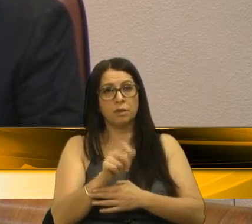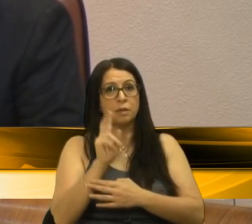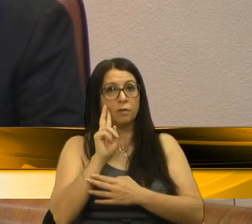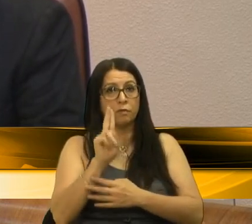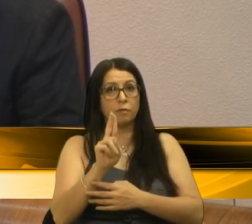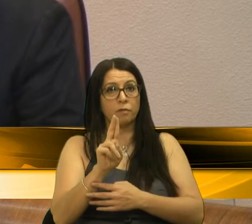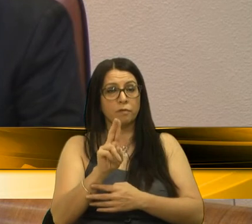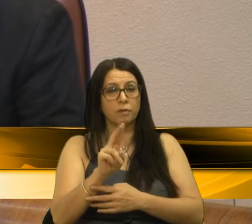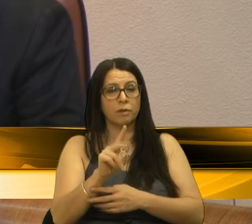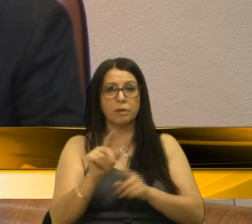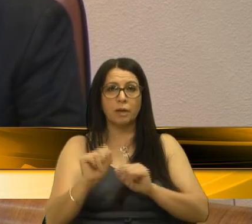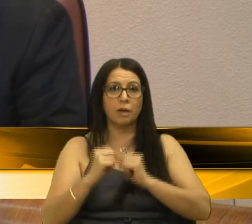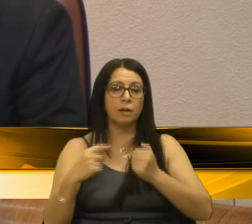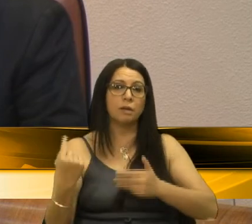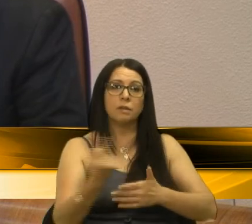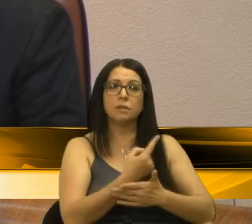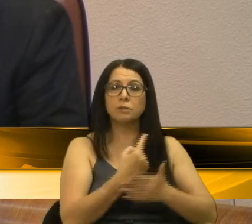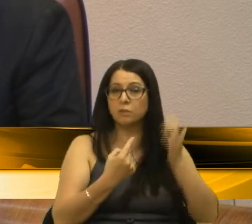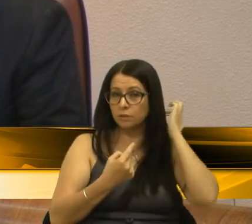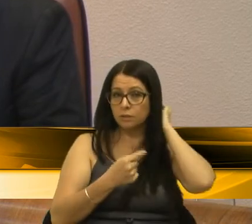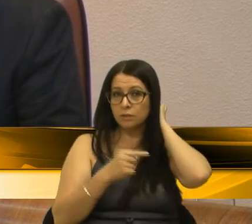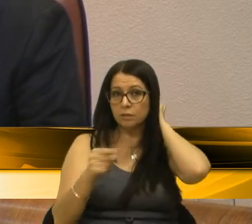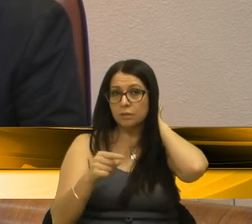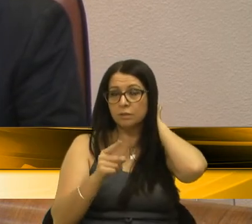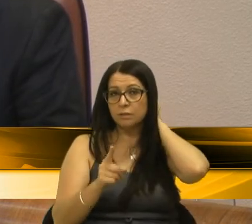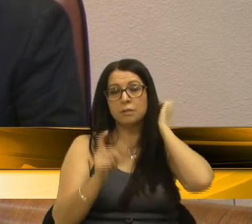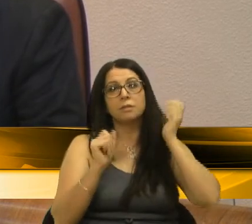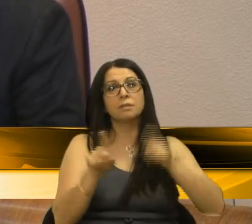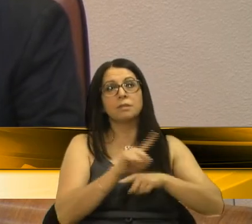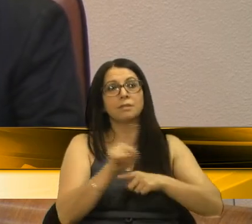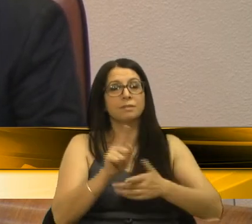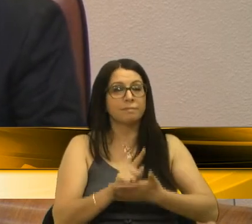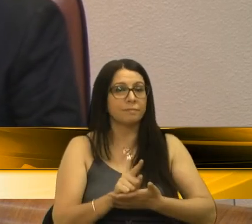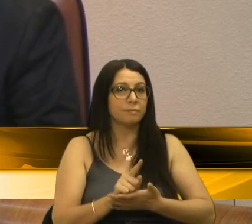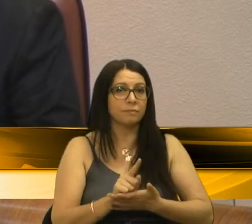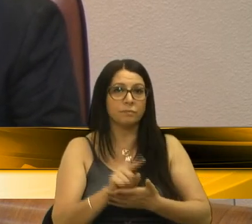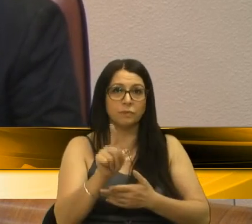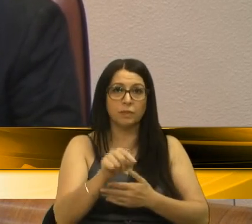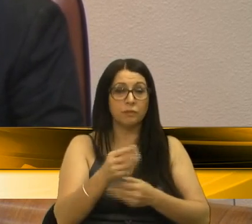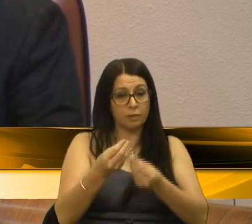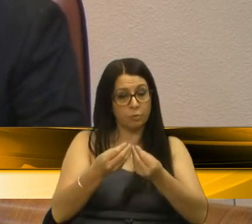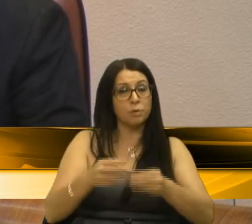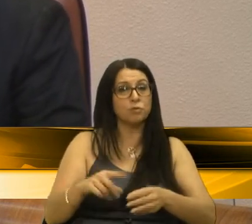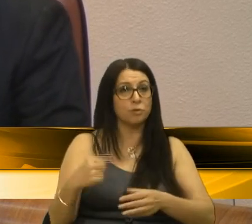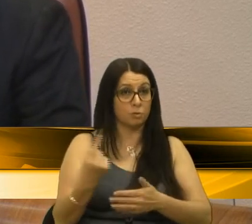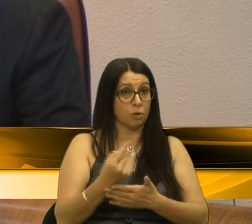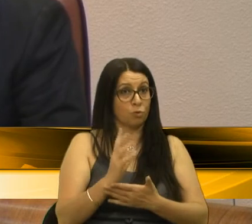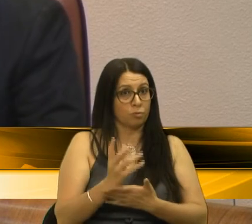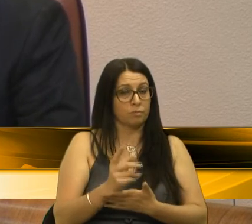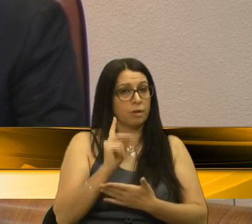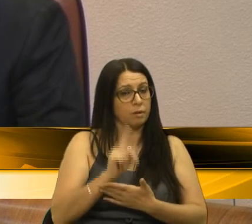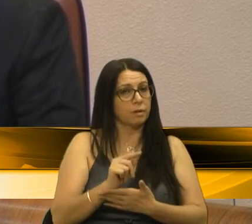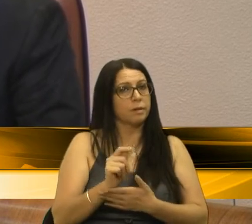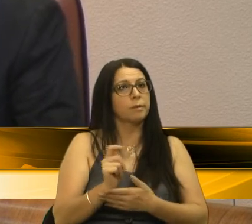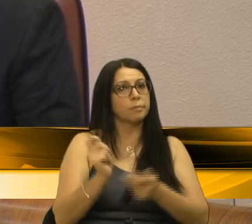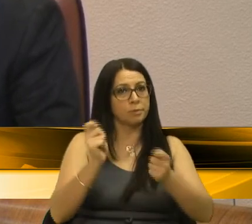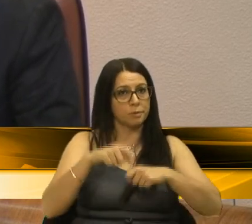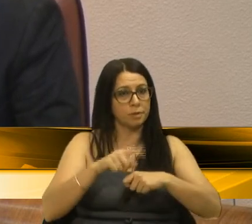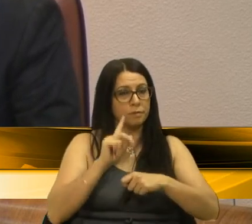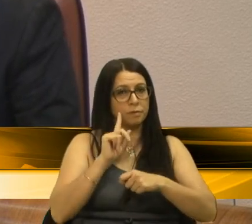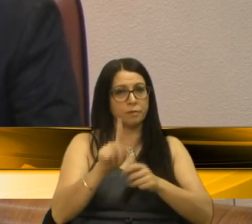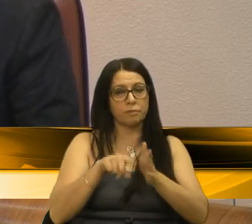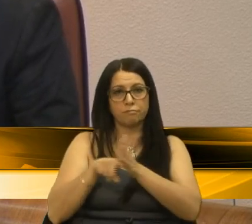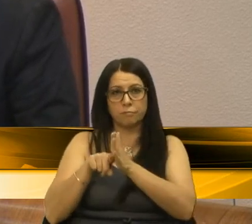monocrático não o é, podendo causar grave e irreparável prejuízo. É pacífica a jurisprudência do